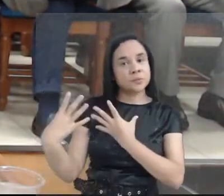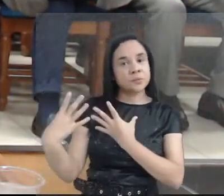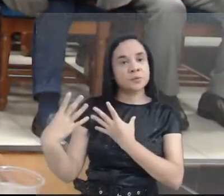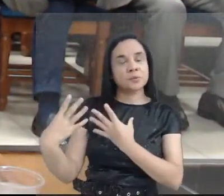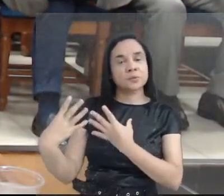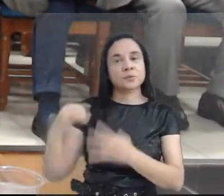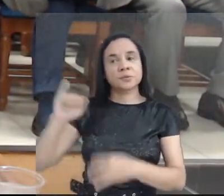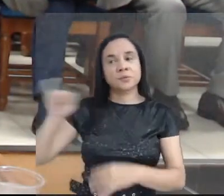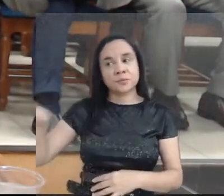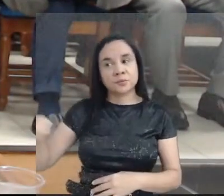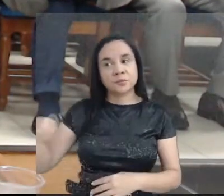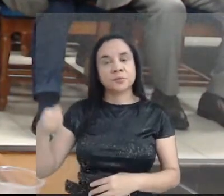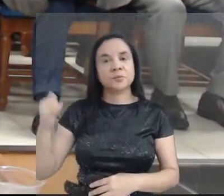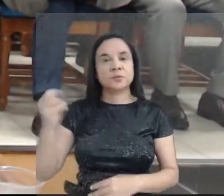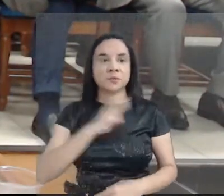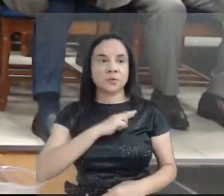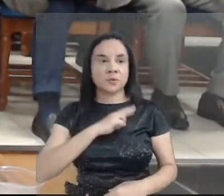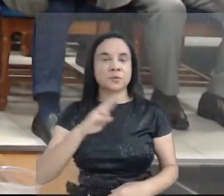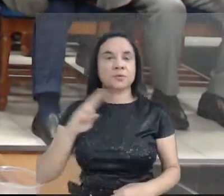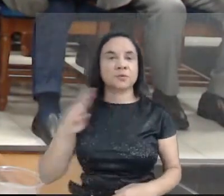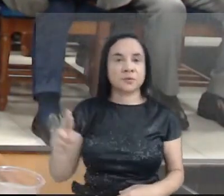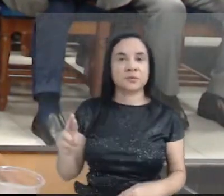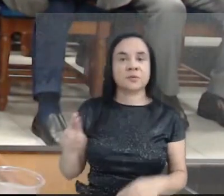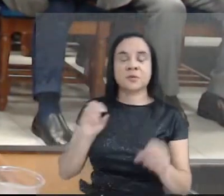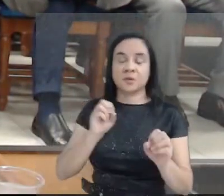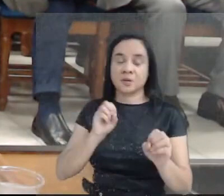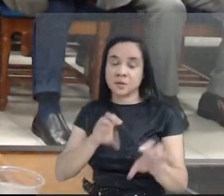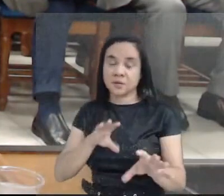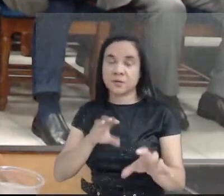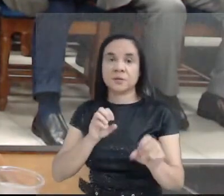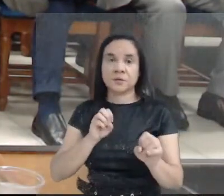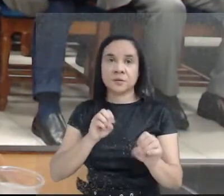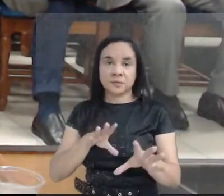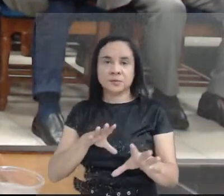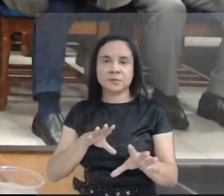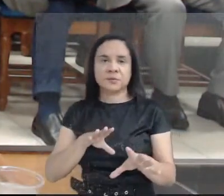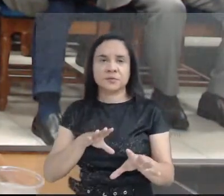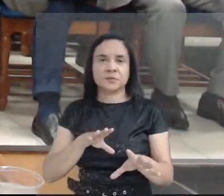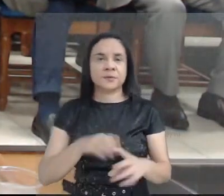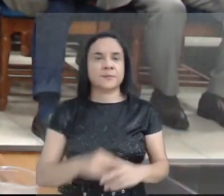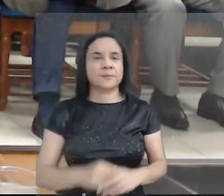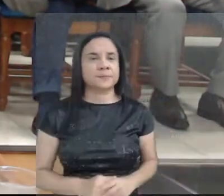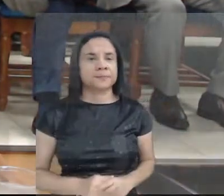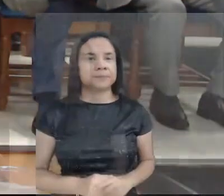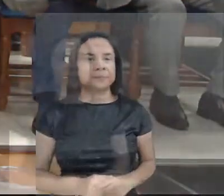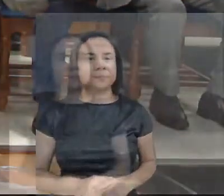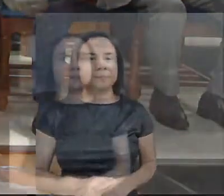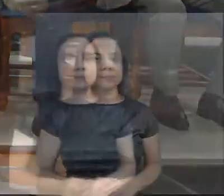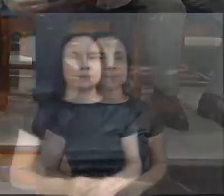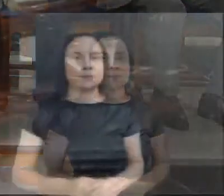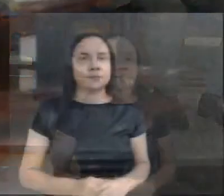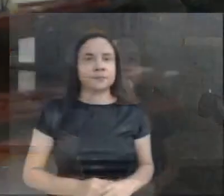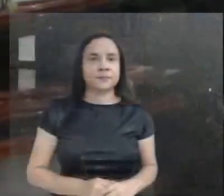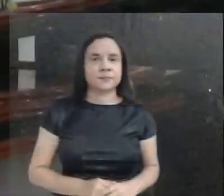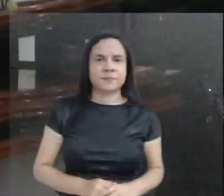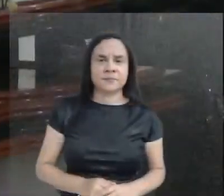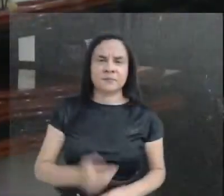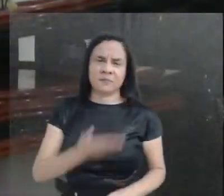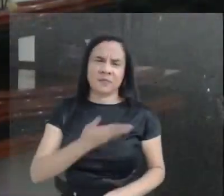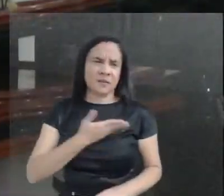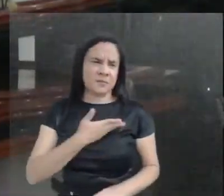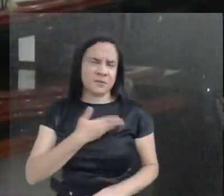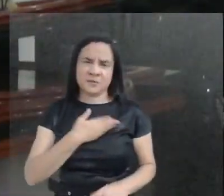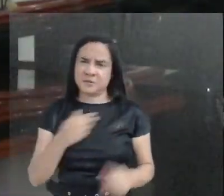que o judaísmo ensinava aos judeus desde a tenra idade a não ter amizade com os